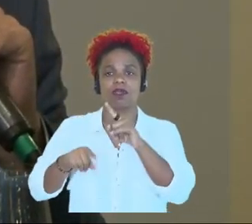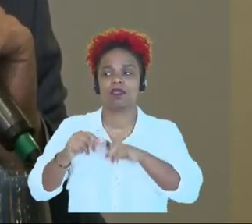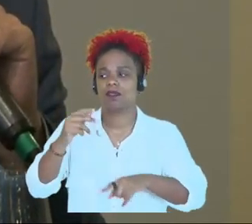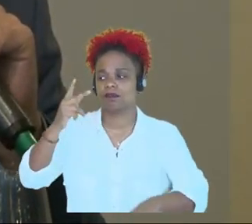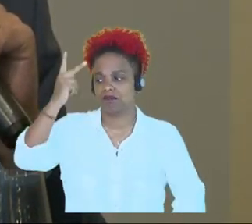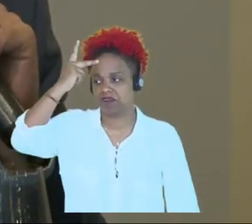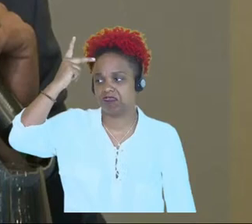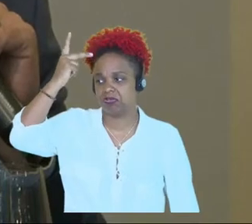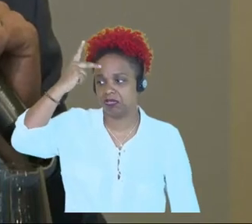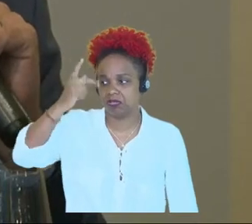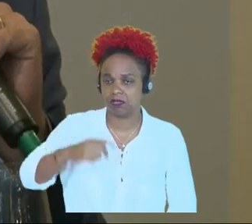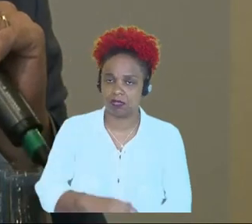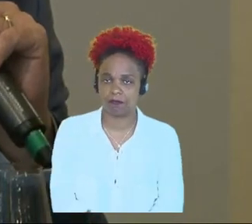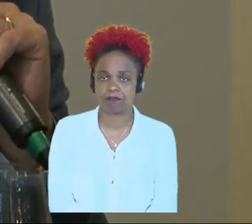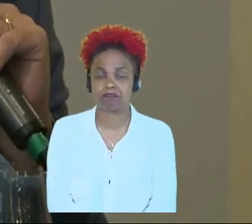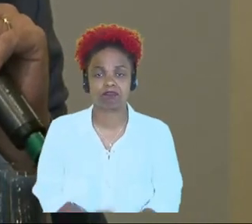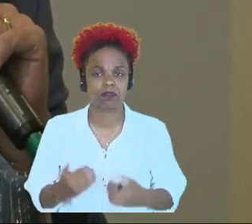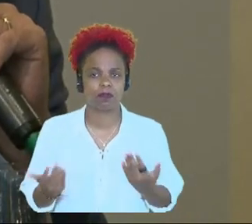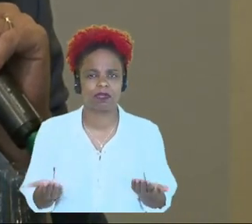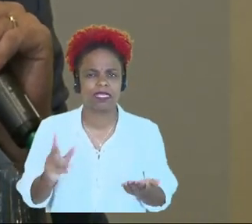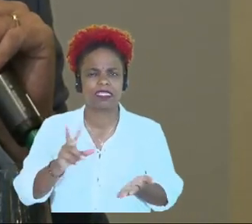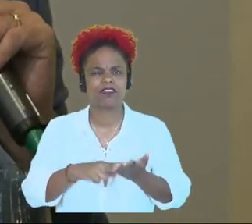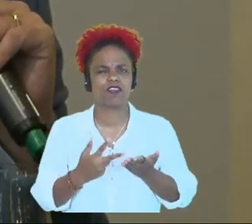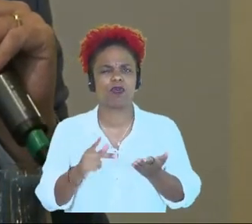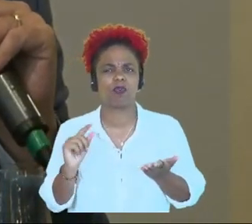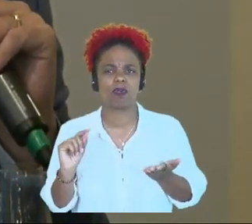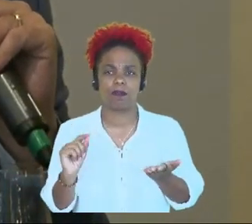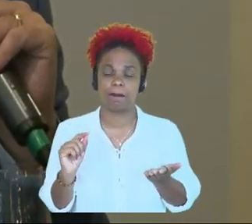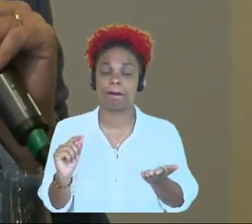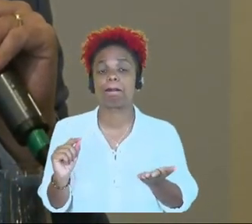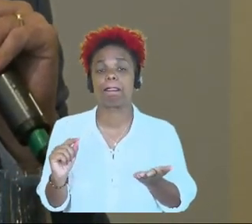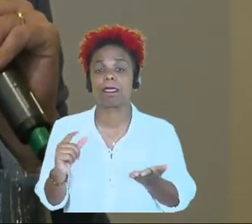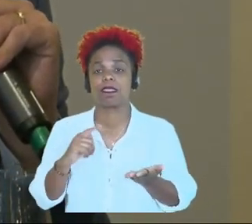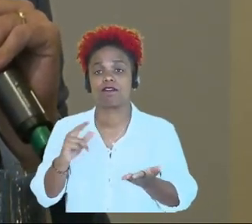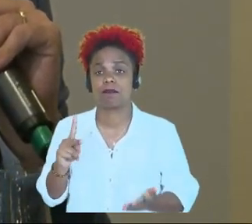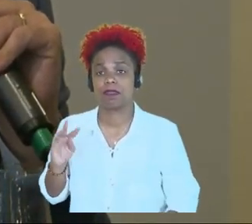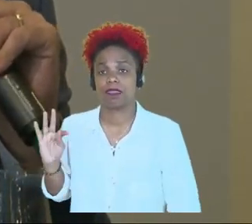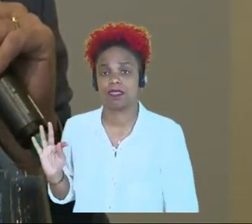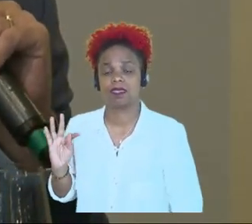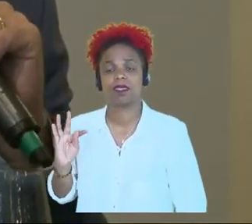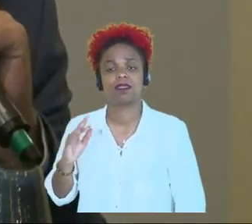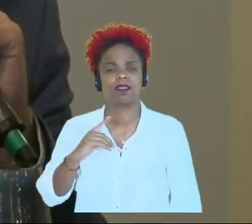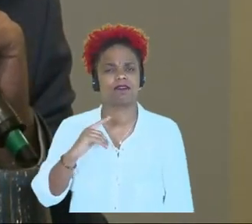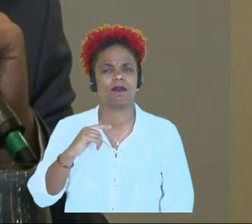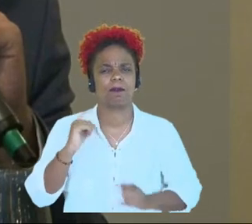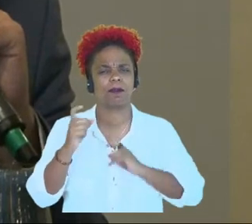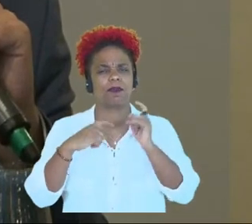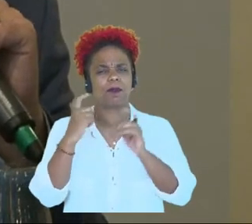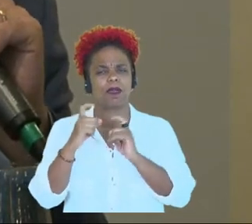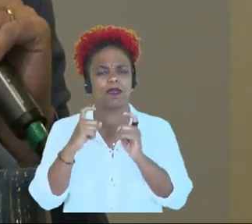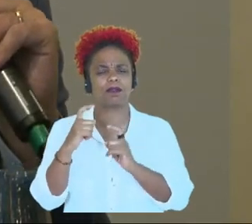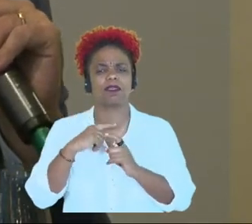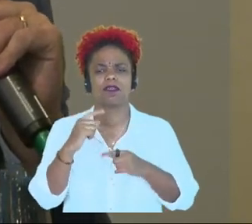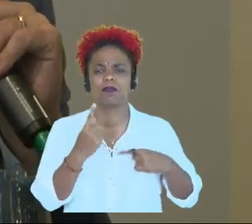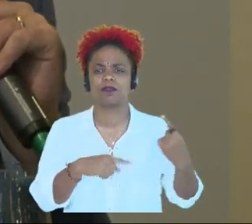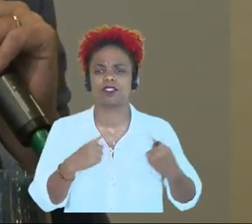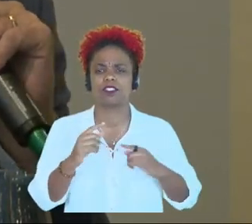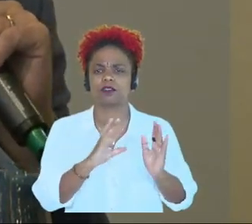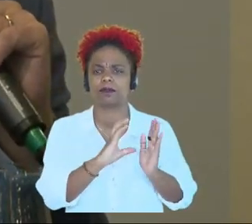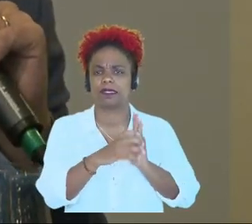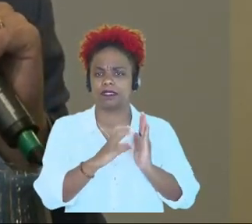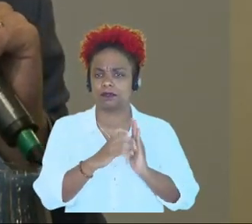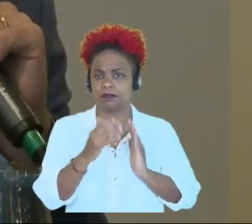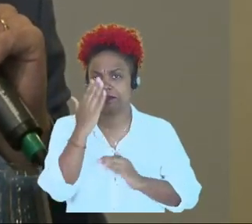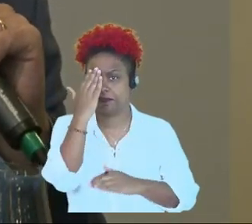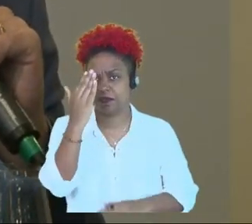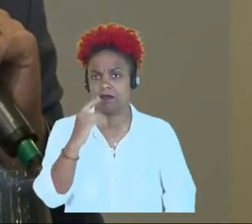neopentecostal. Em outras palavras, enquanto o PT, enquanto a preocupação dos partidos políticos, mas especialmente de